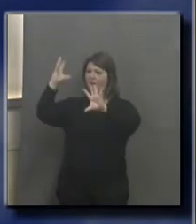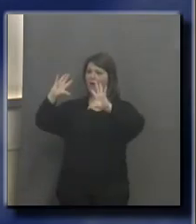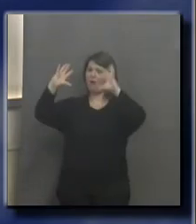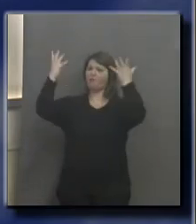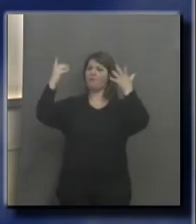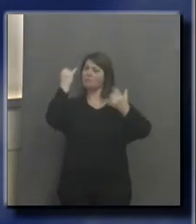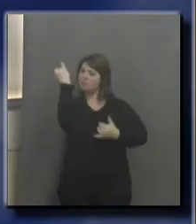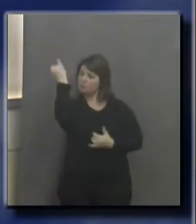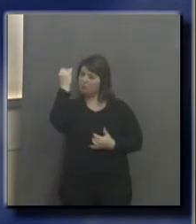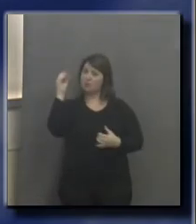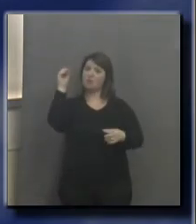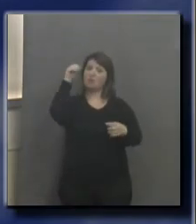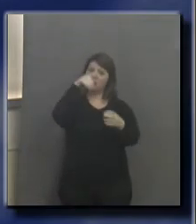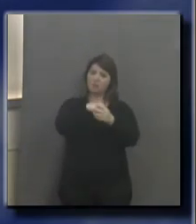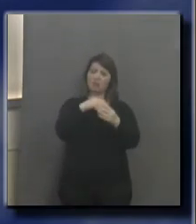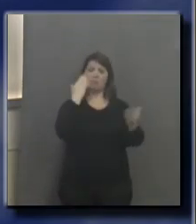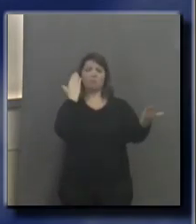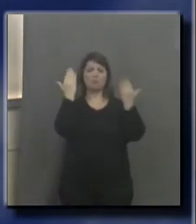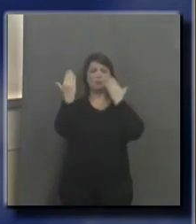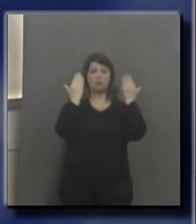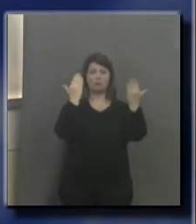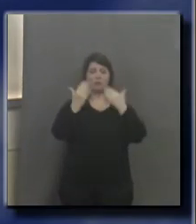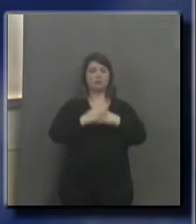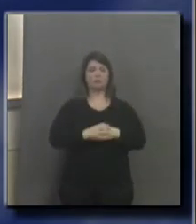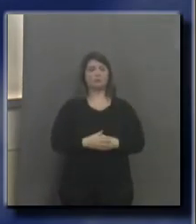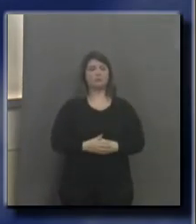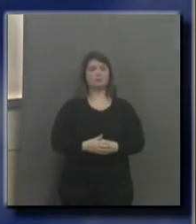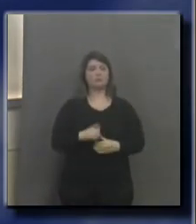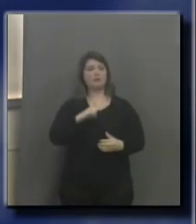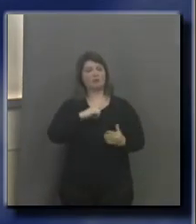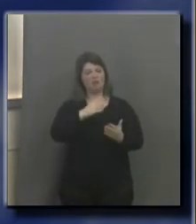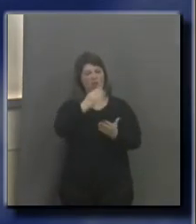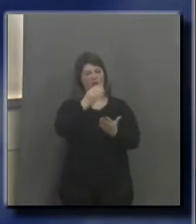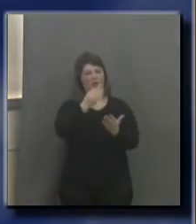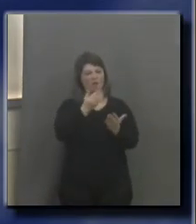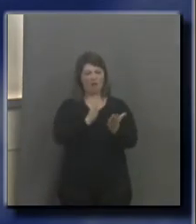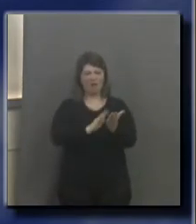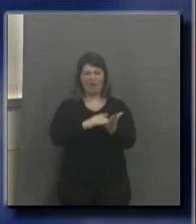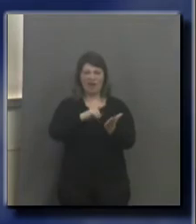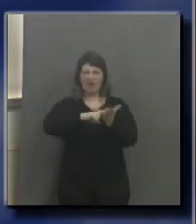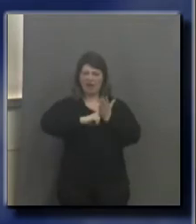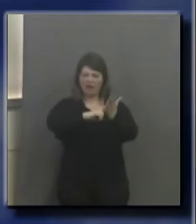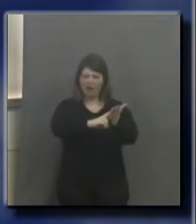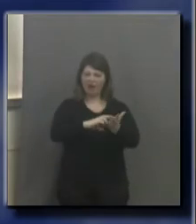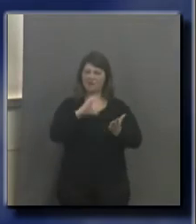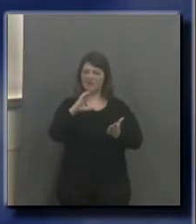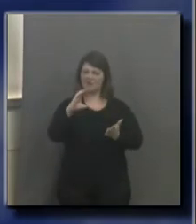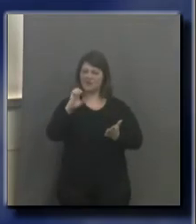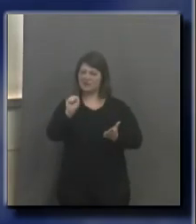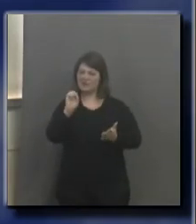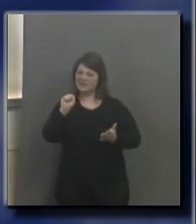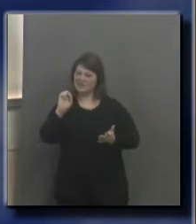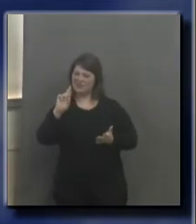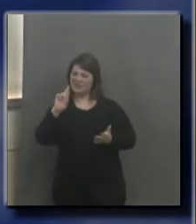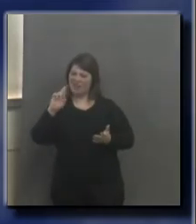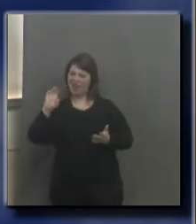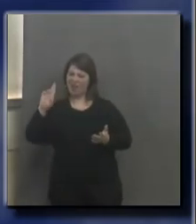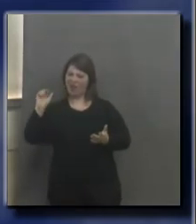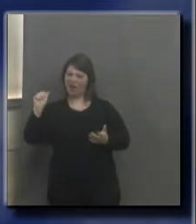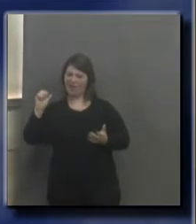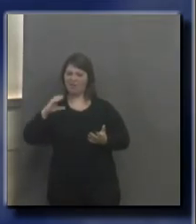importantíssimos dentro da psicologia. Então, a Carta de Serra Negra, que é um documento histórico que discutiu e